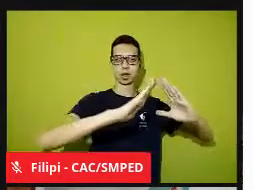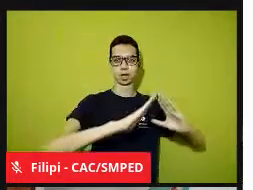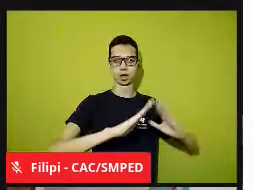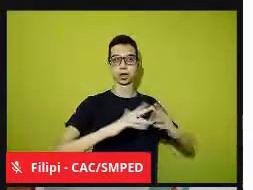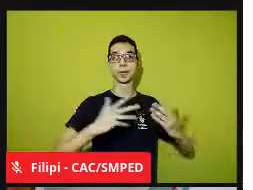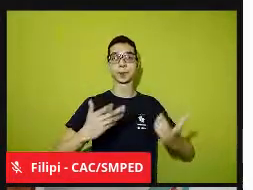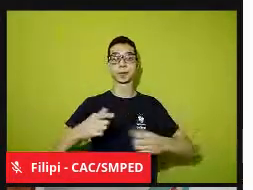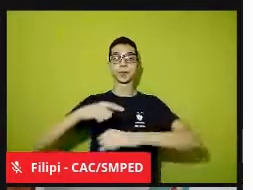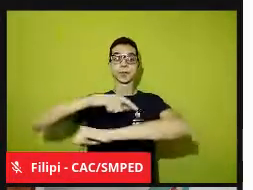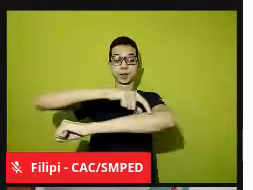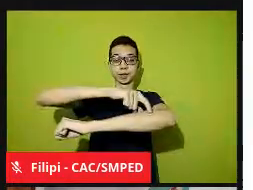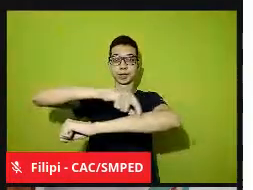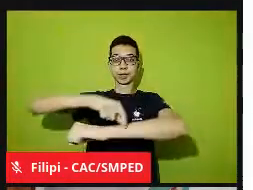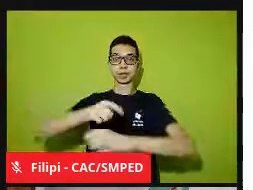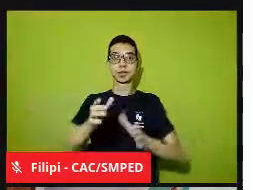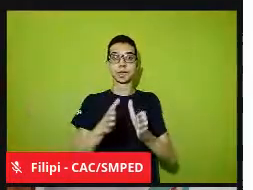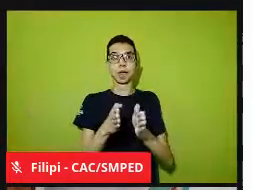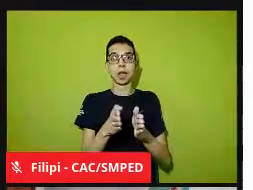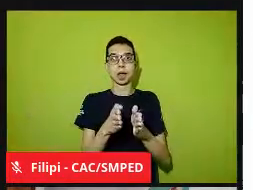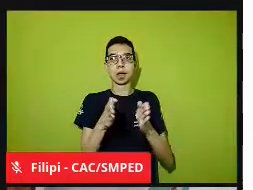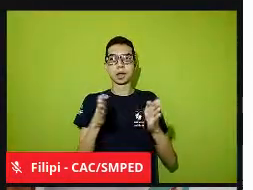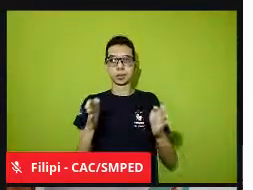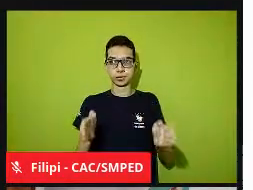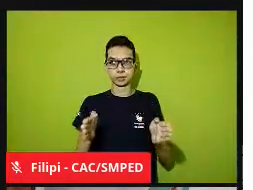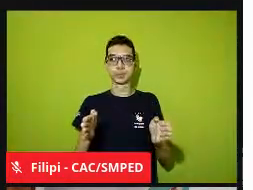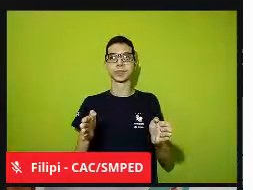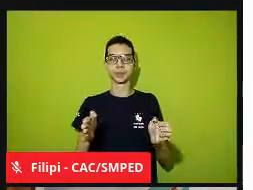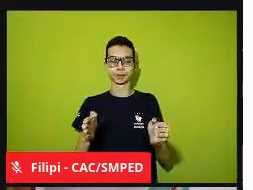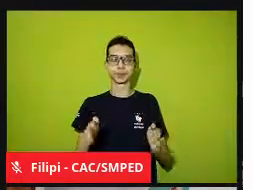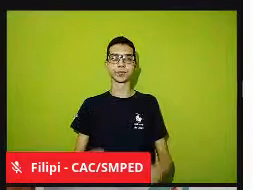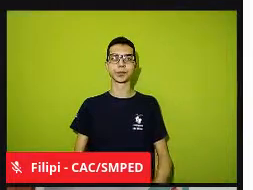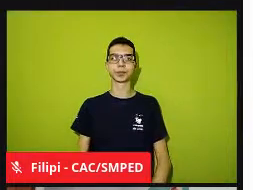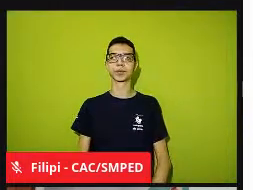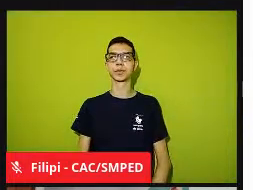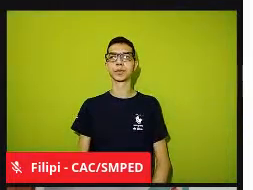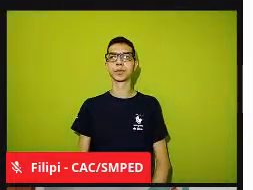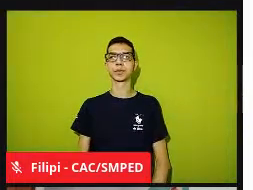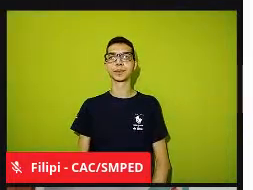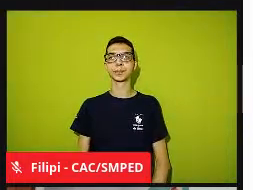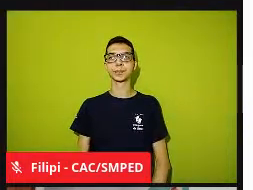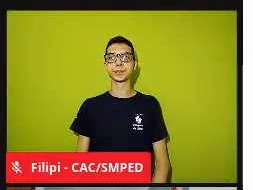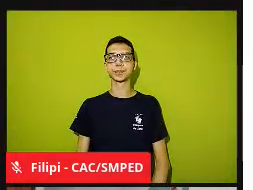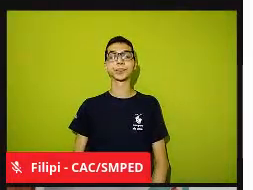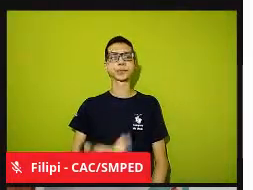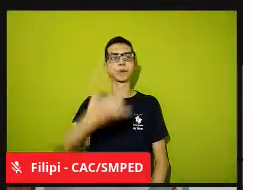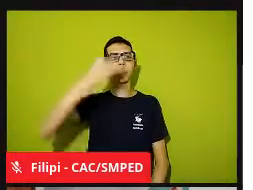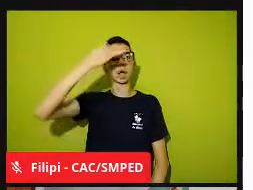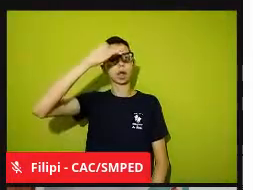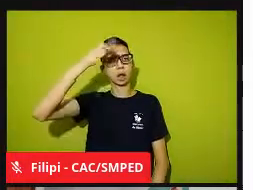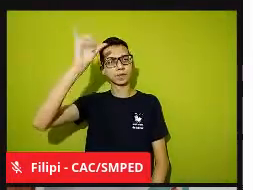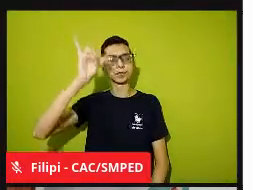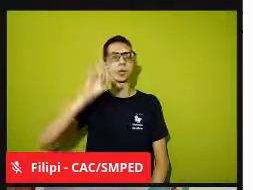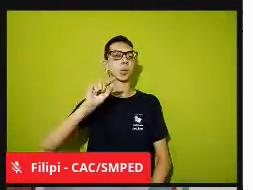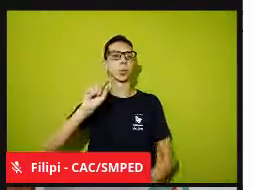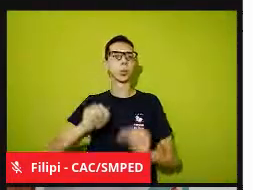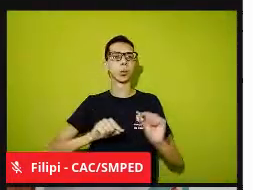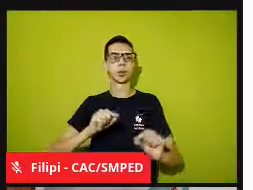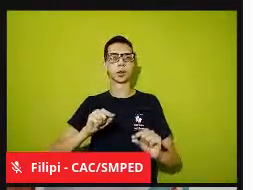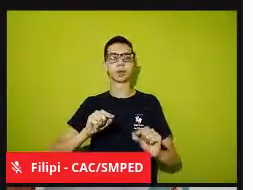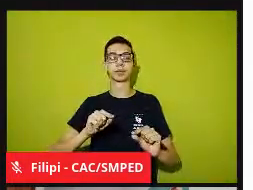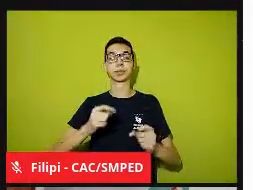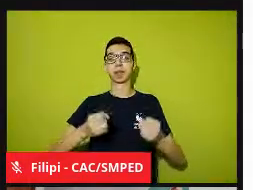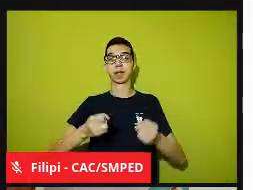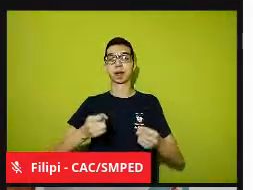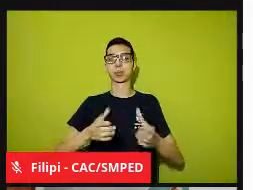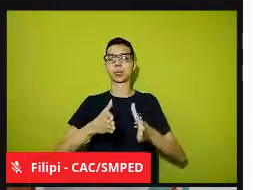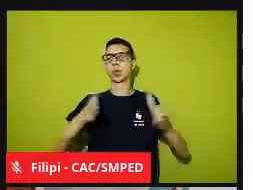ao máximo o leito carroçável dos carros, a gente criou um espaço público que era intermediário entre